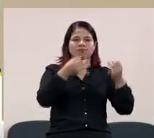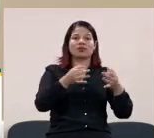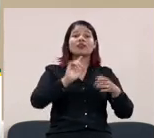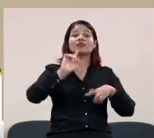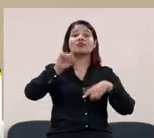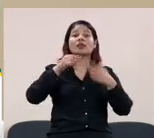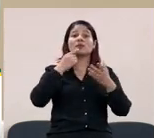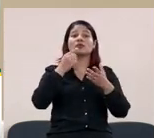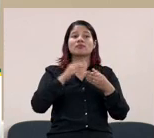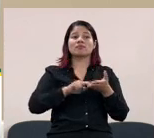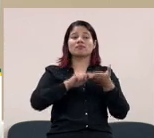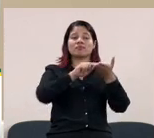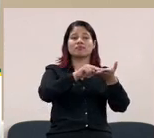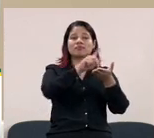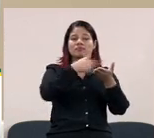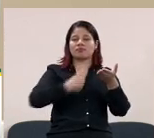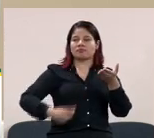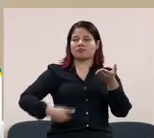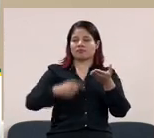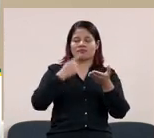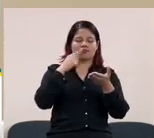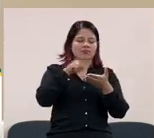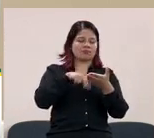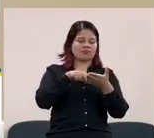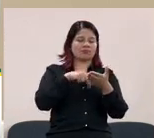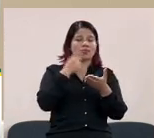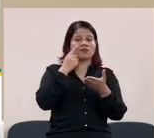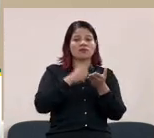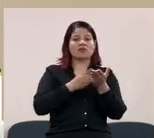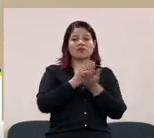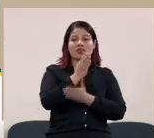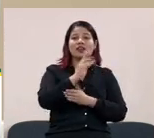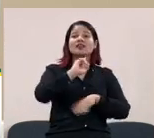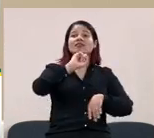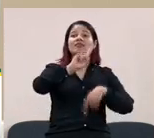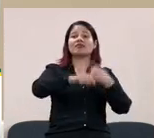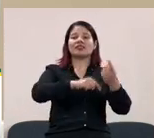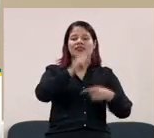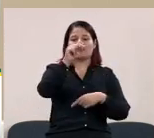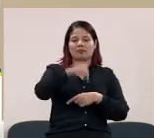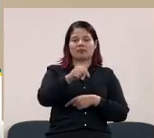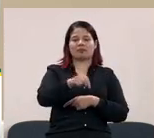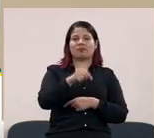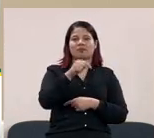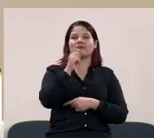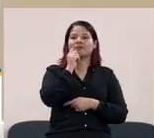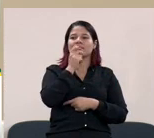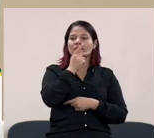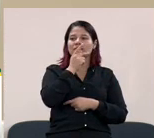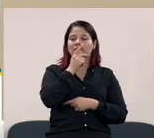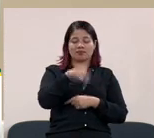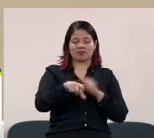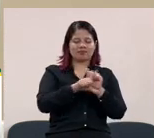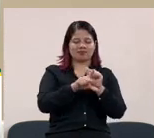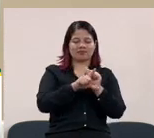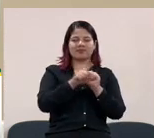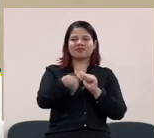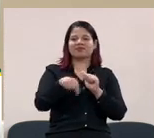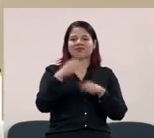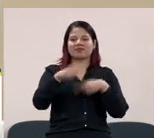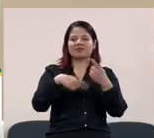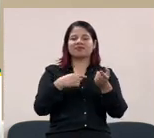aprovação do governador do Estado e depois vem para cá. Eu gostaria muito de contar com o apoio dessa casa para a gente modernizar a